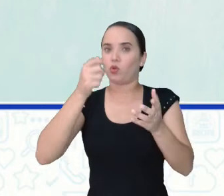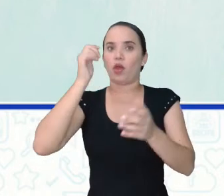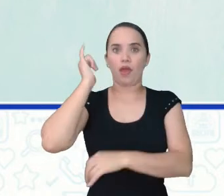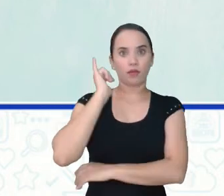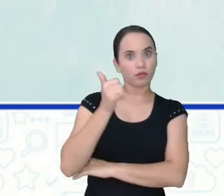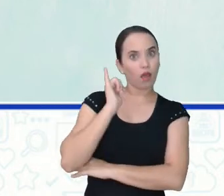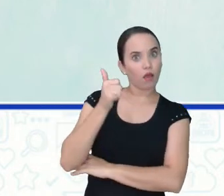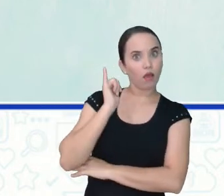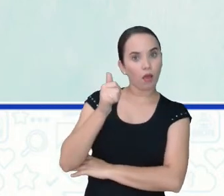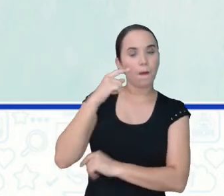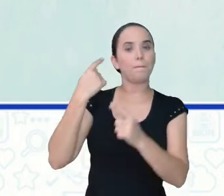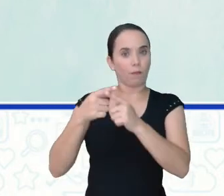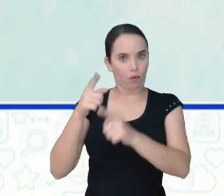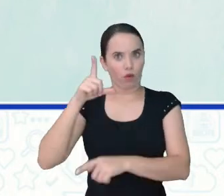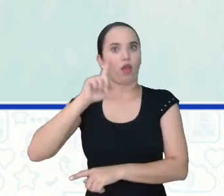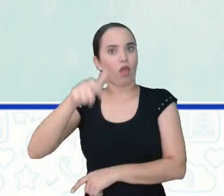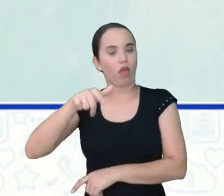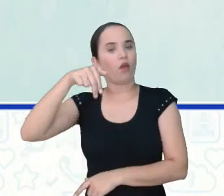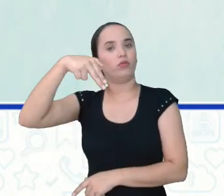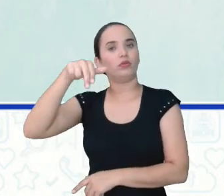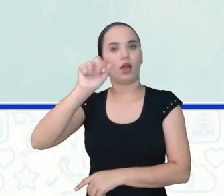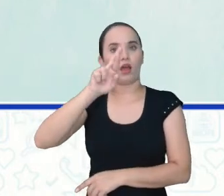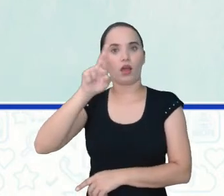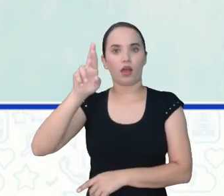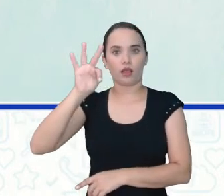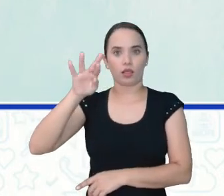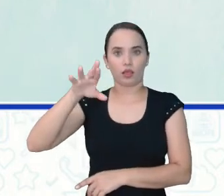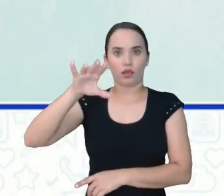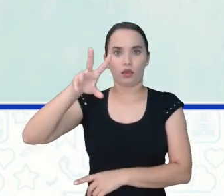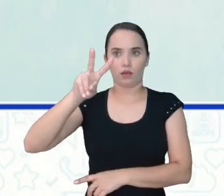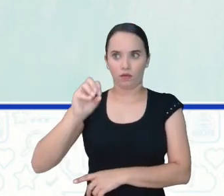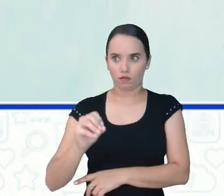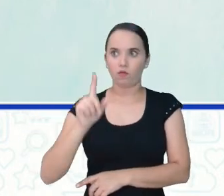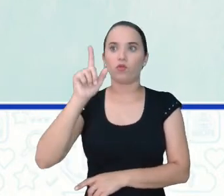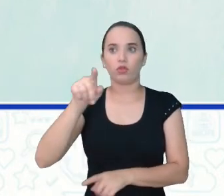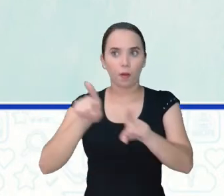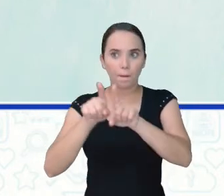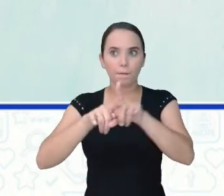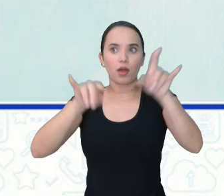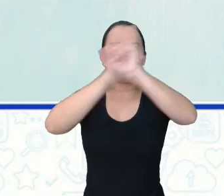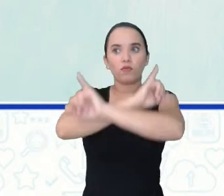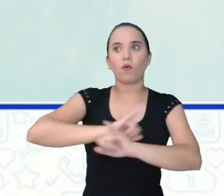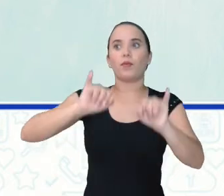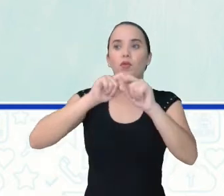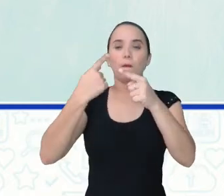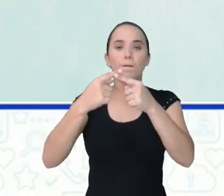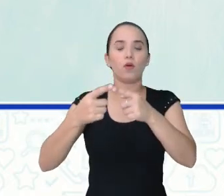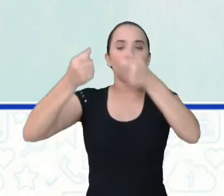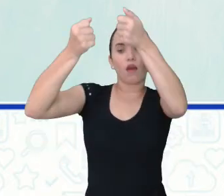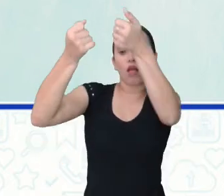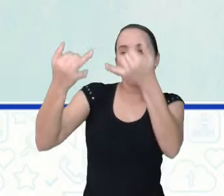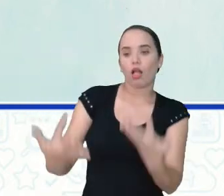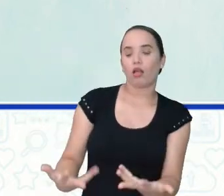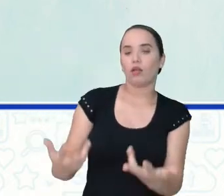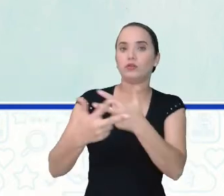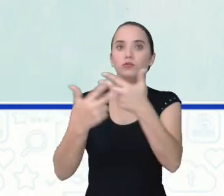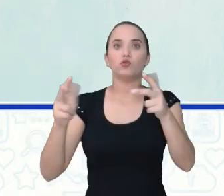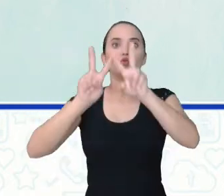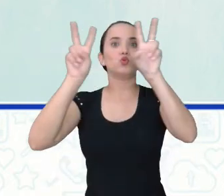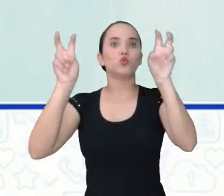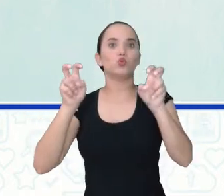algo, né? Narra um acontecimento, e informativo, pois relata um fato e transmite informações sobre determinado